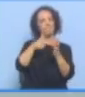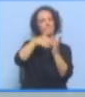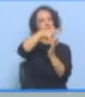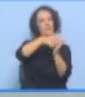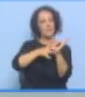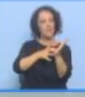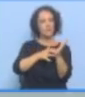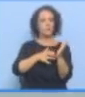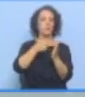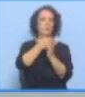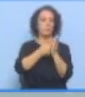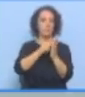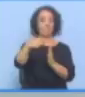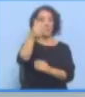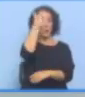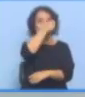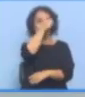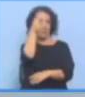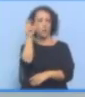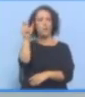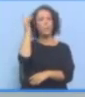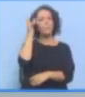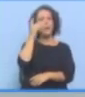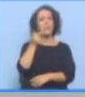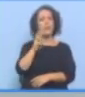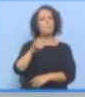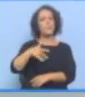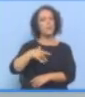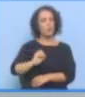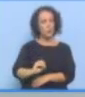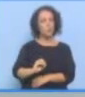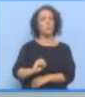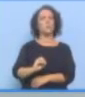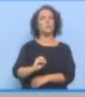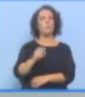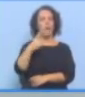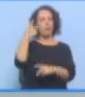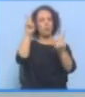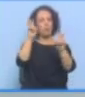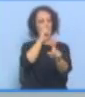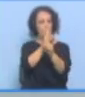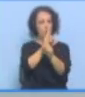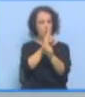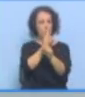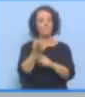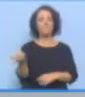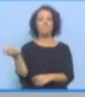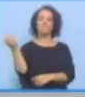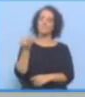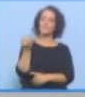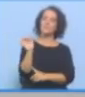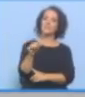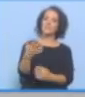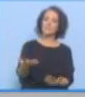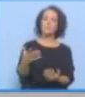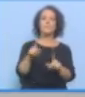nas Eucaristias deste domingo. Que, Padre Armindo, há uma temática que os sintoniza? Sim, é a